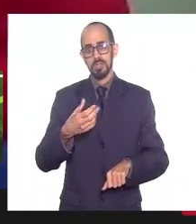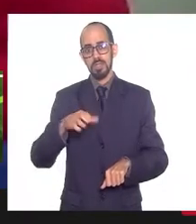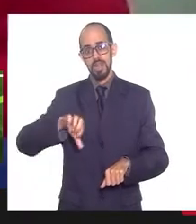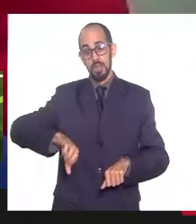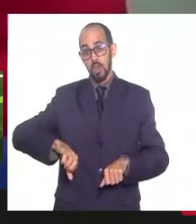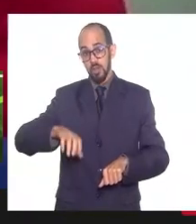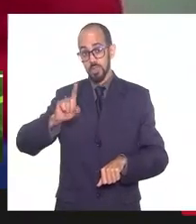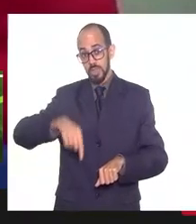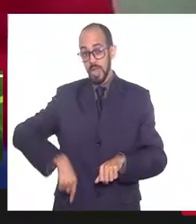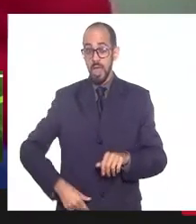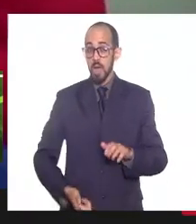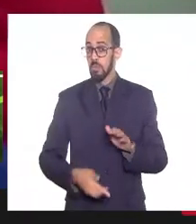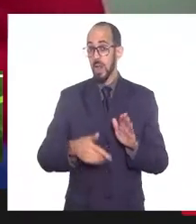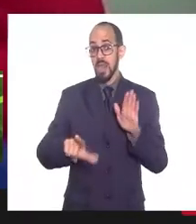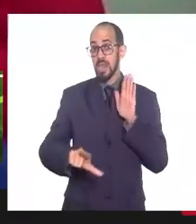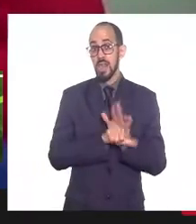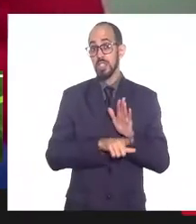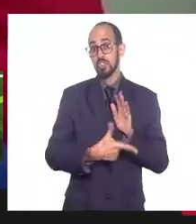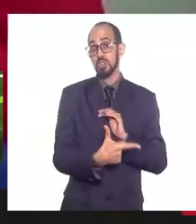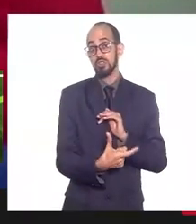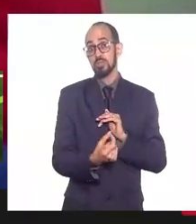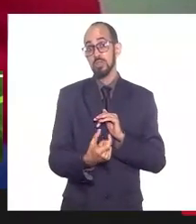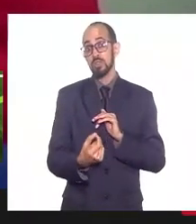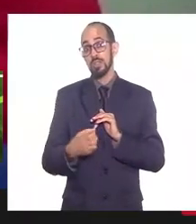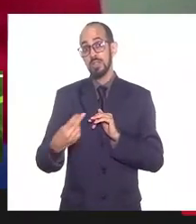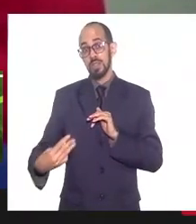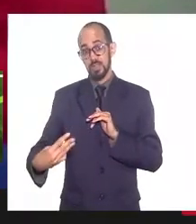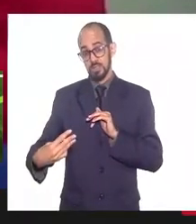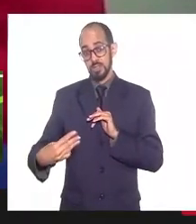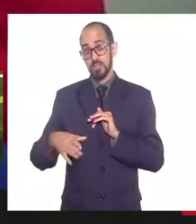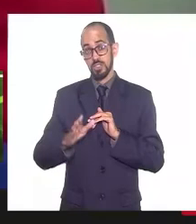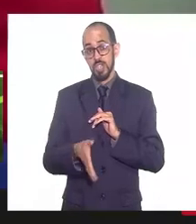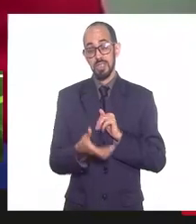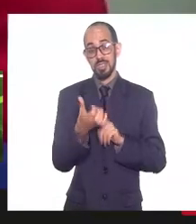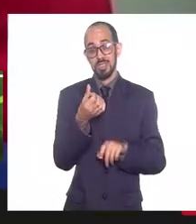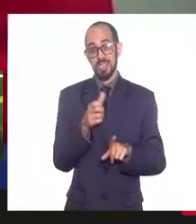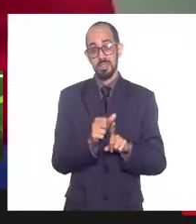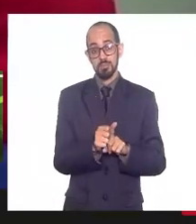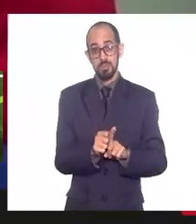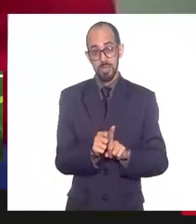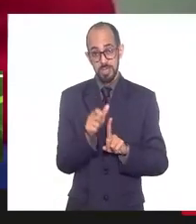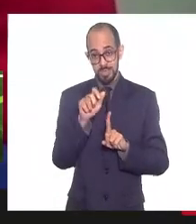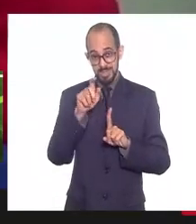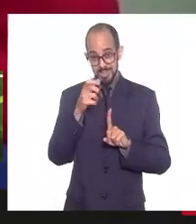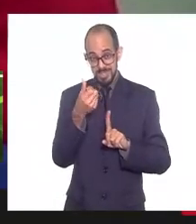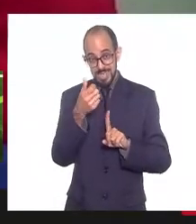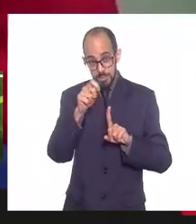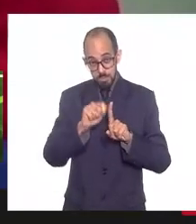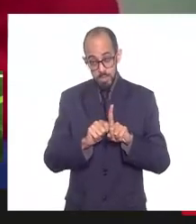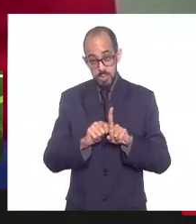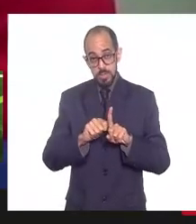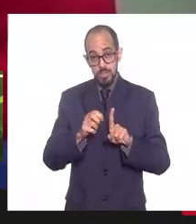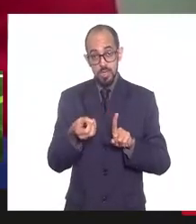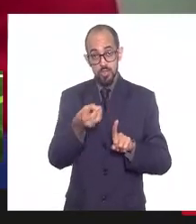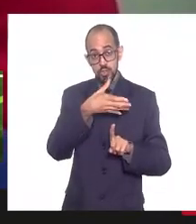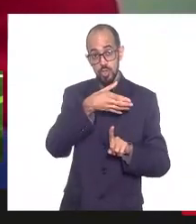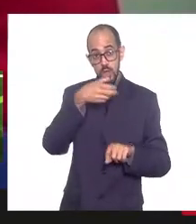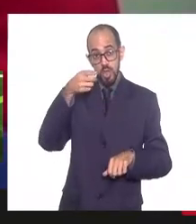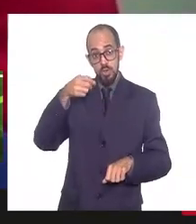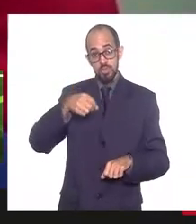2003, e já vamos aí a 6 meses das novas gestões da prefeitura